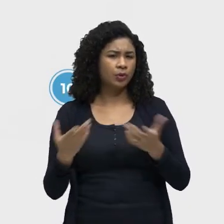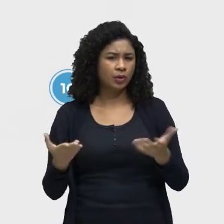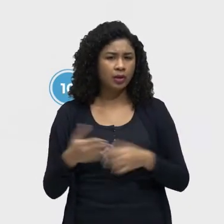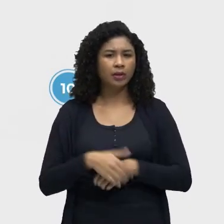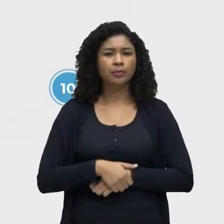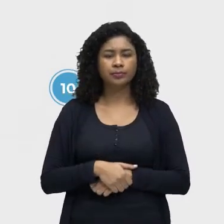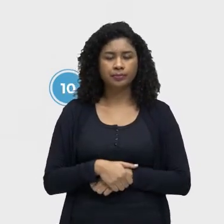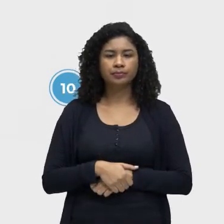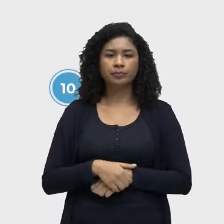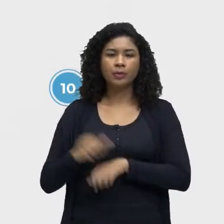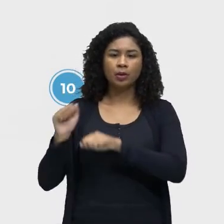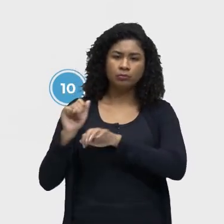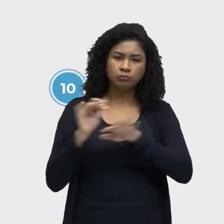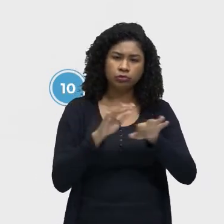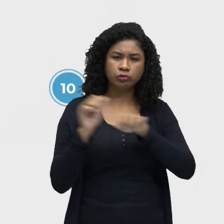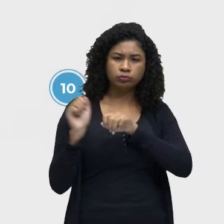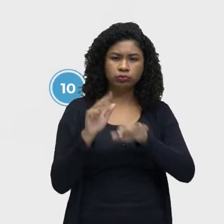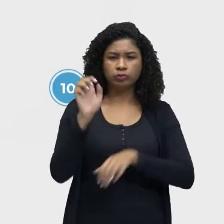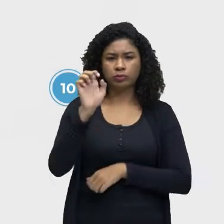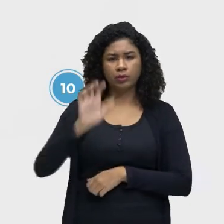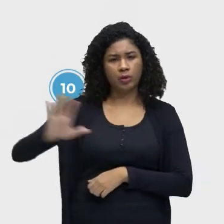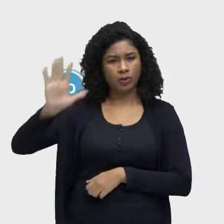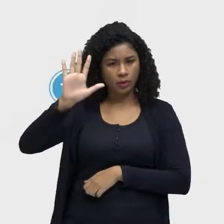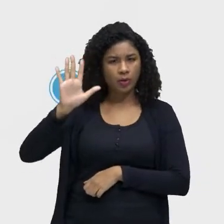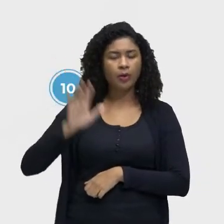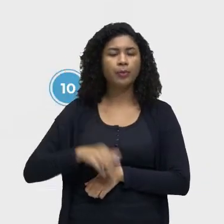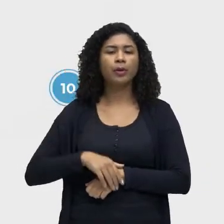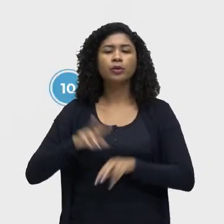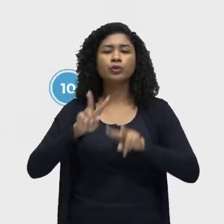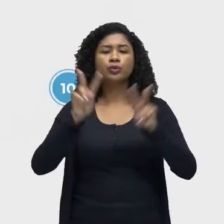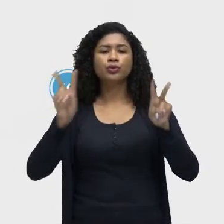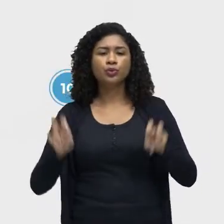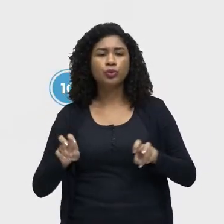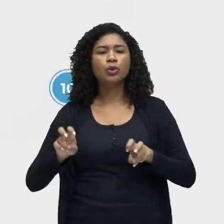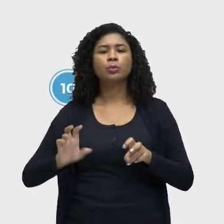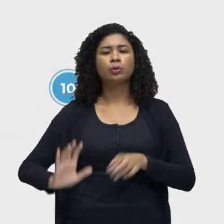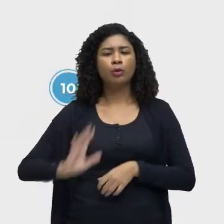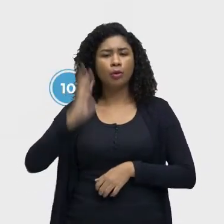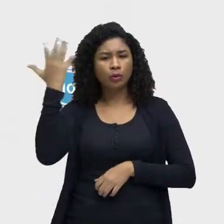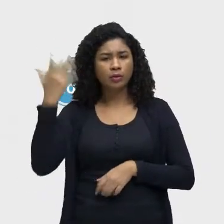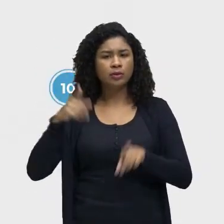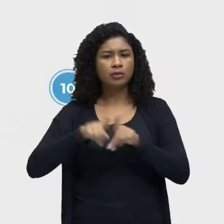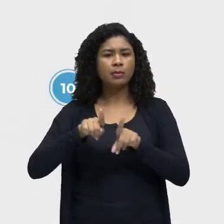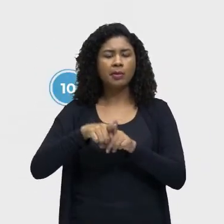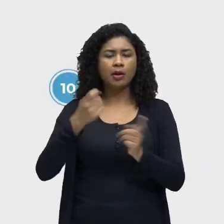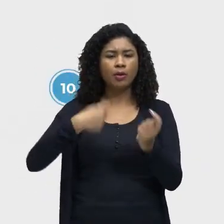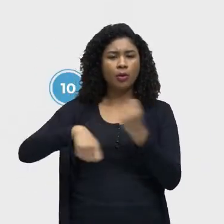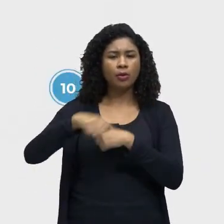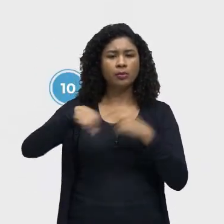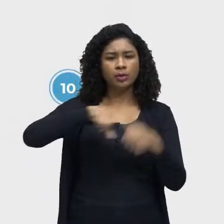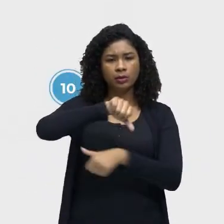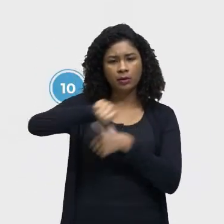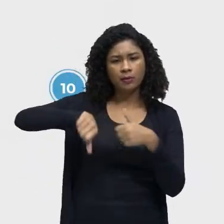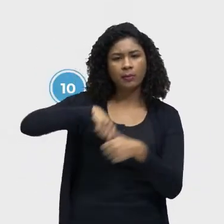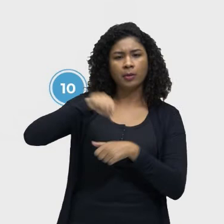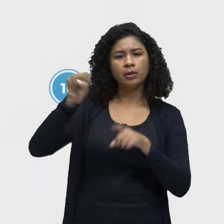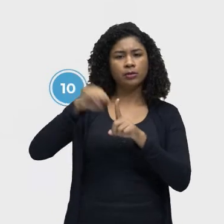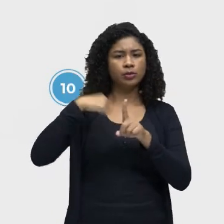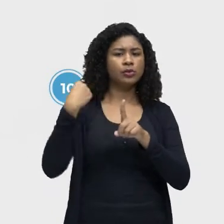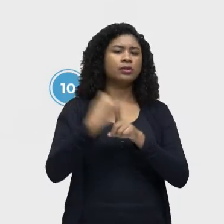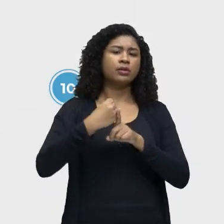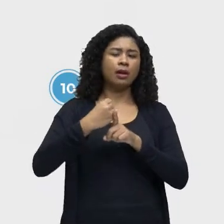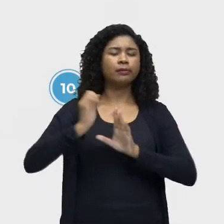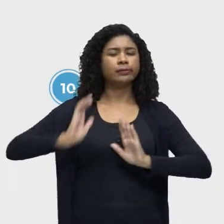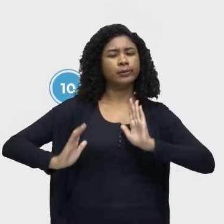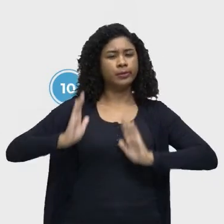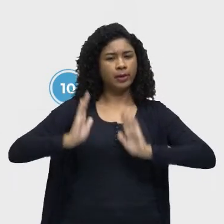emigração europeia estavam relacionados à situação e às transformações econômicas e sociais que a Europa